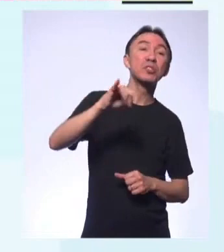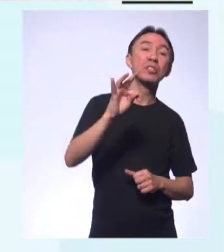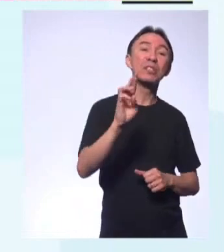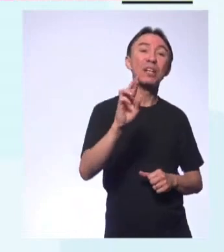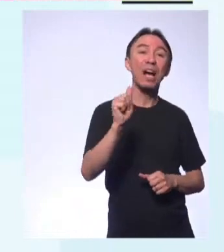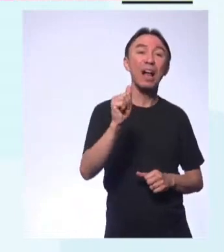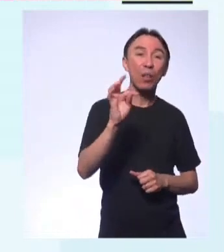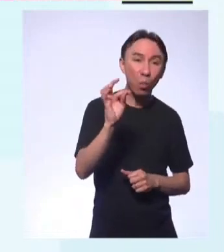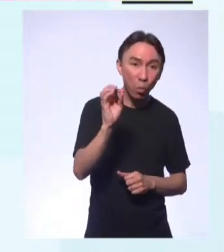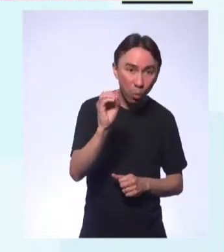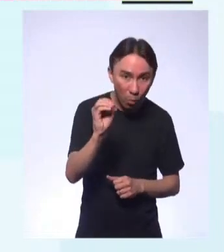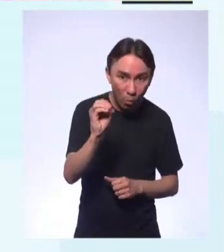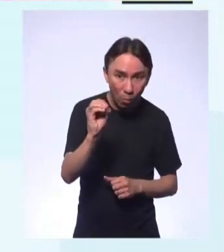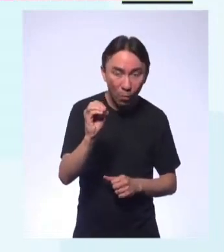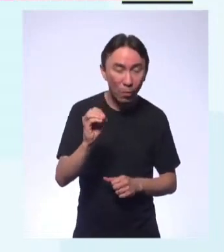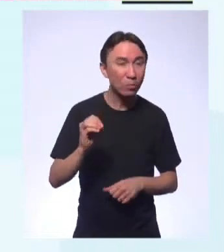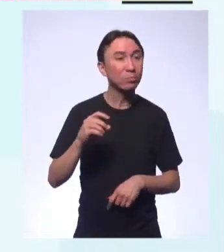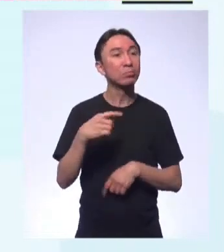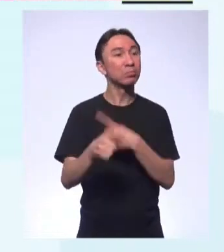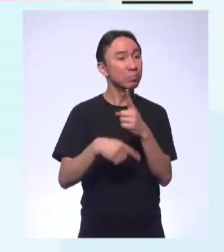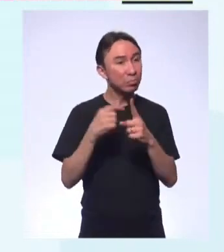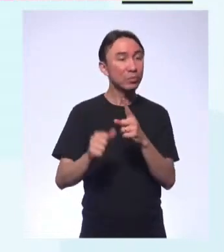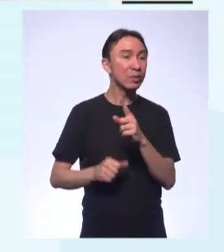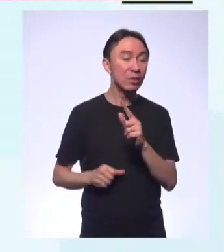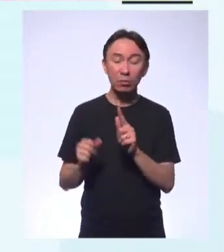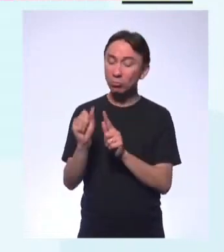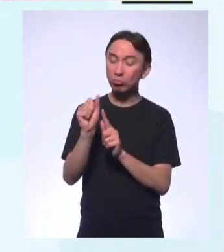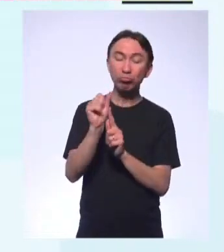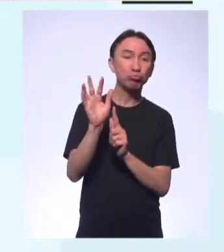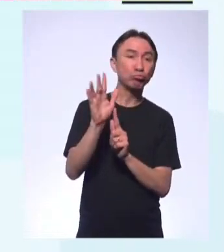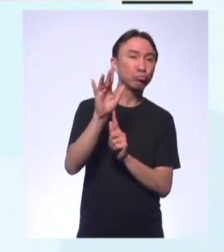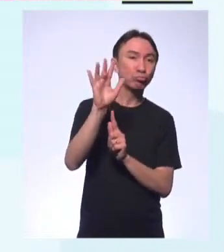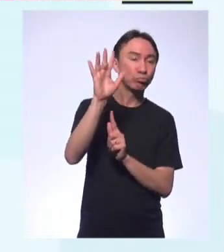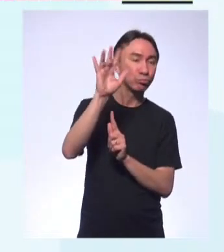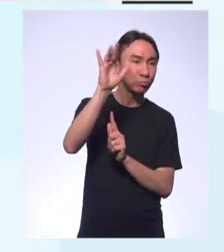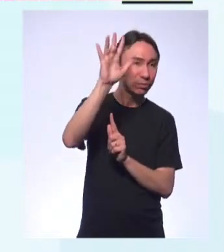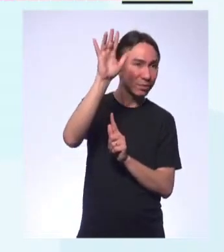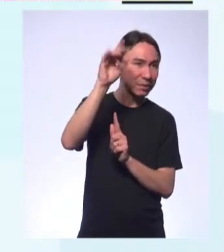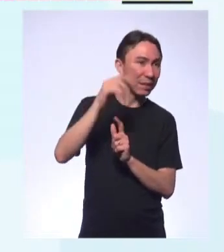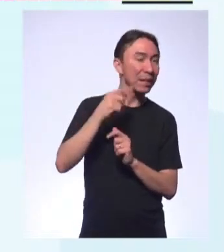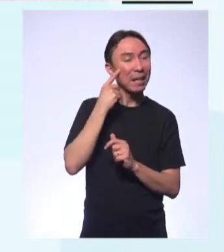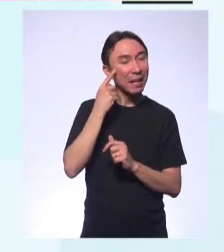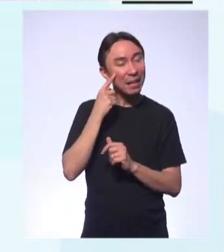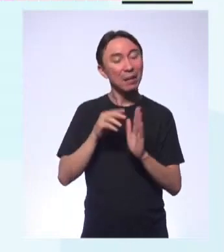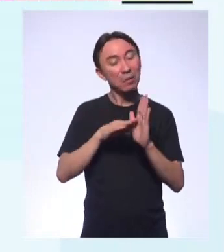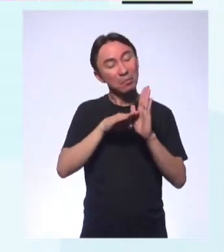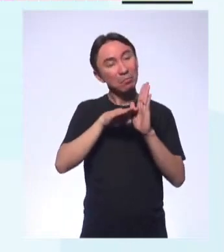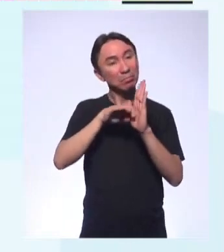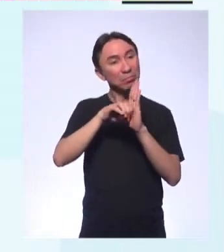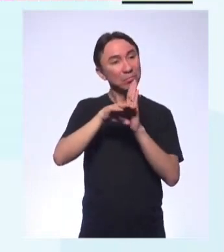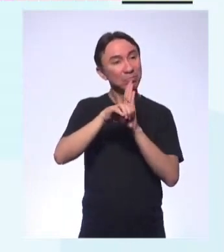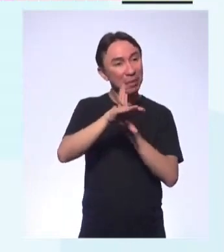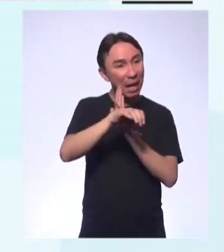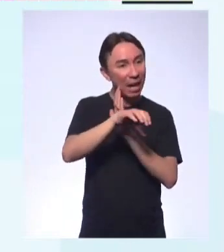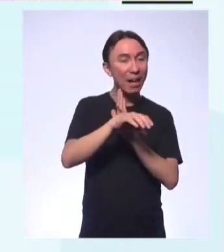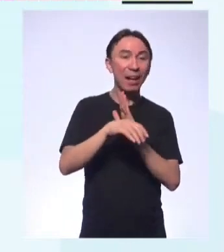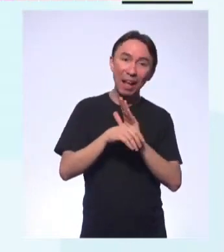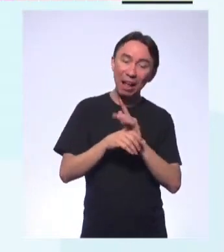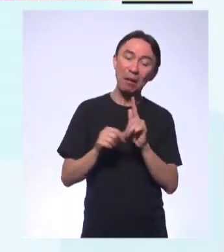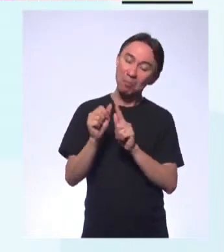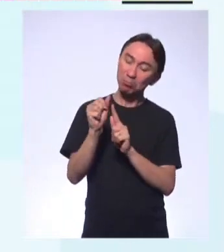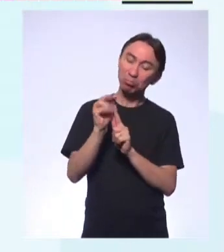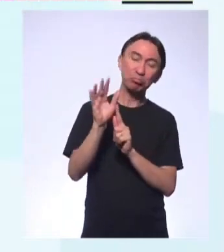vai ser liberado, ocorrendo aqui a transformação, as bactérias desnitrificantes, certo? Vão liberar o